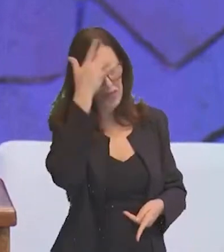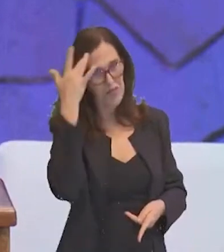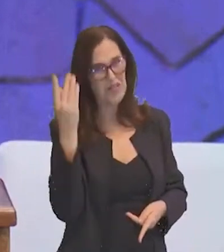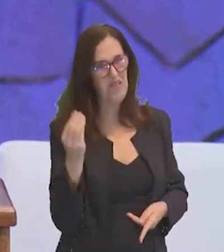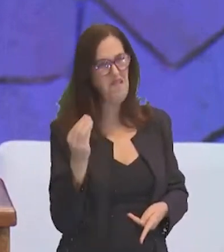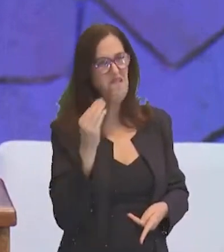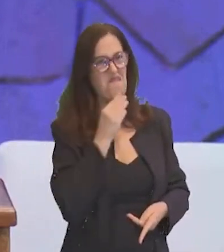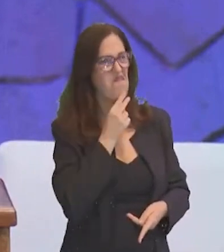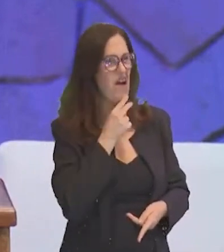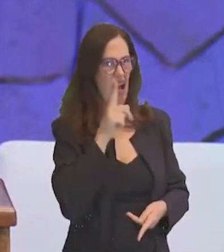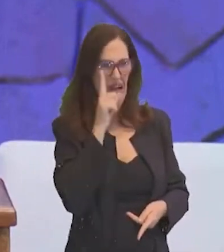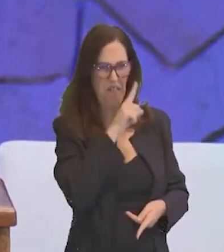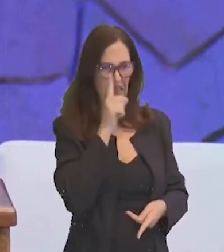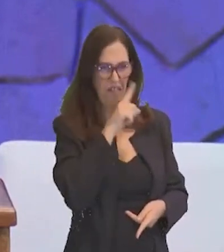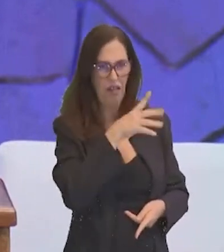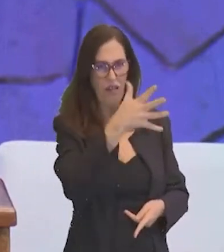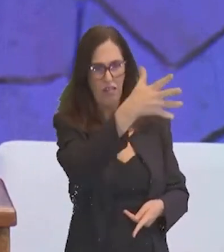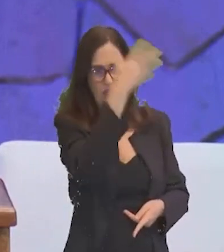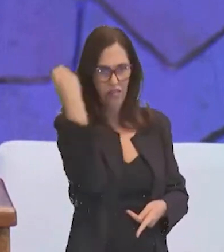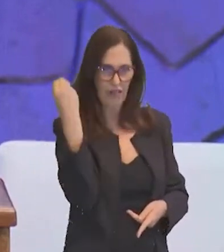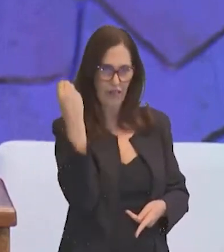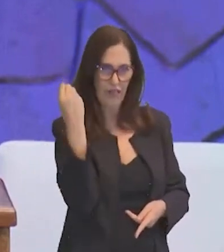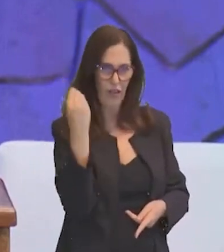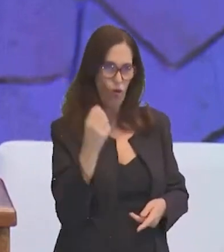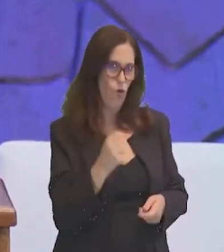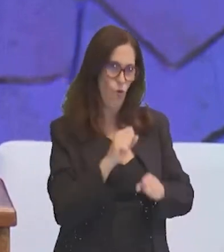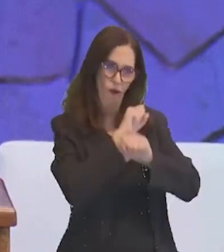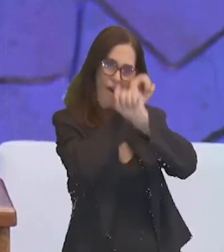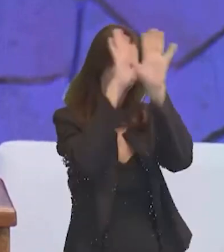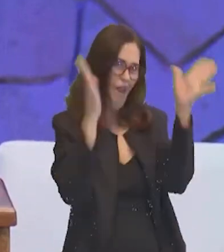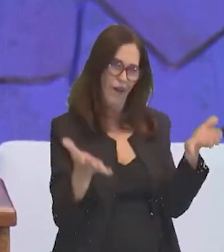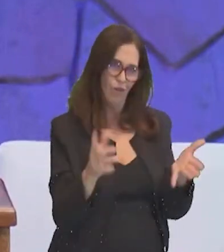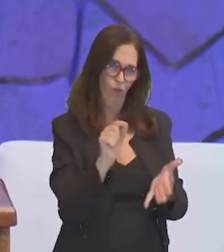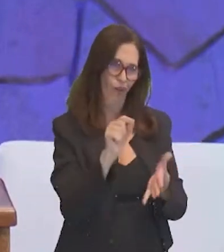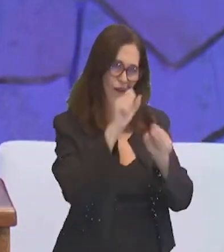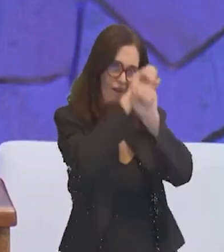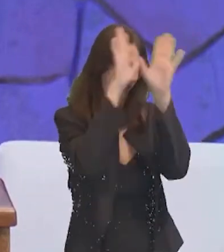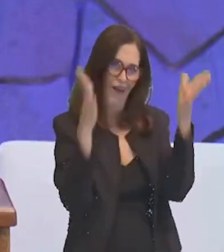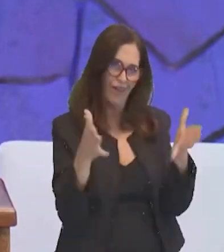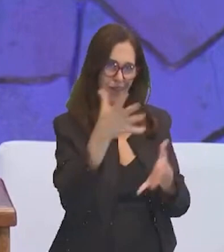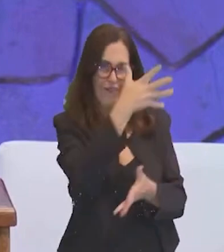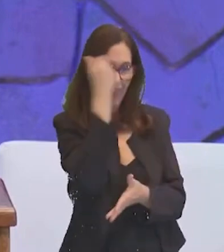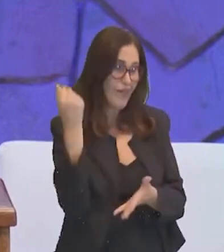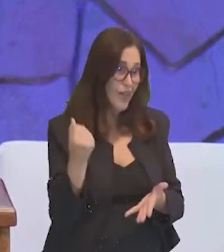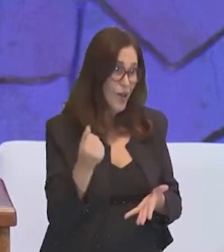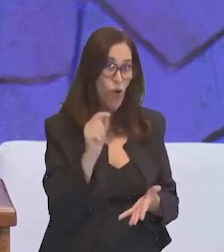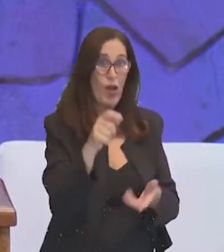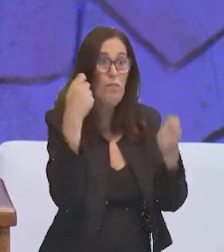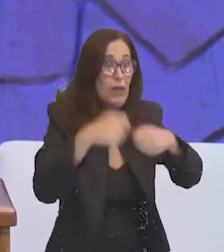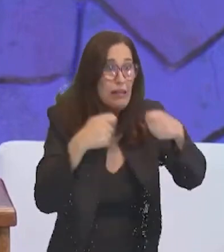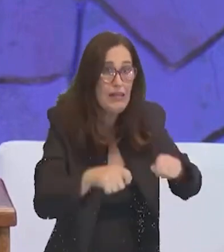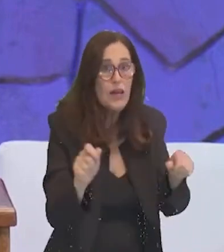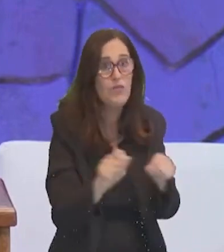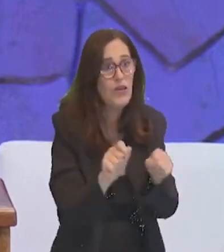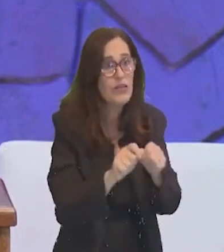que esquecemos o óbvio, esquecemos aquilo que nós precisamos fazer.